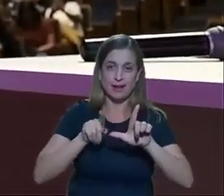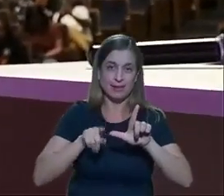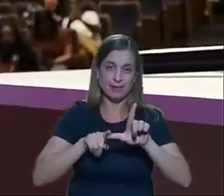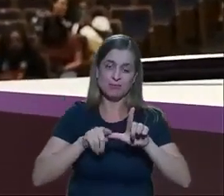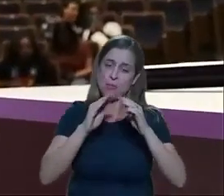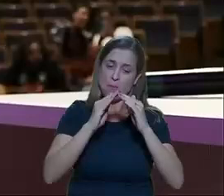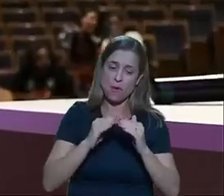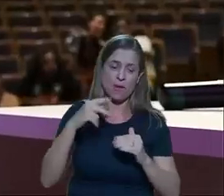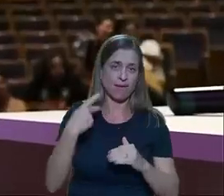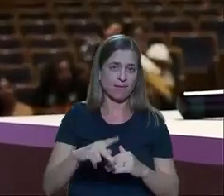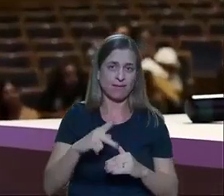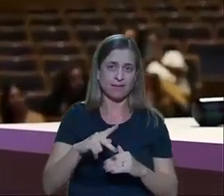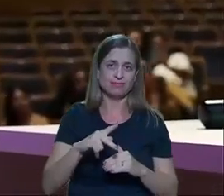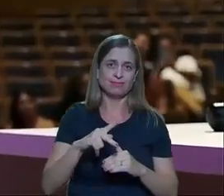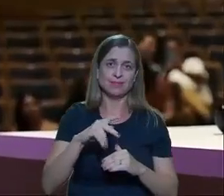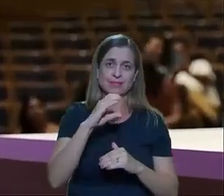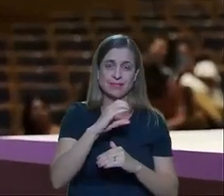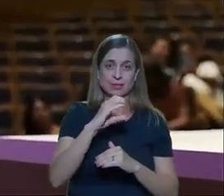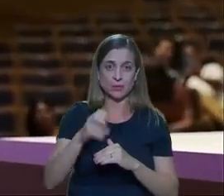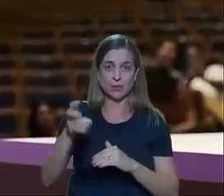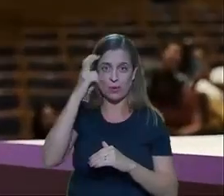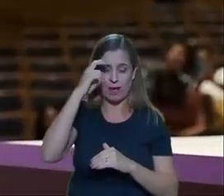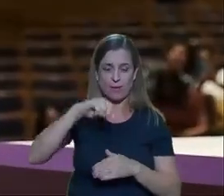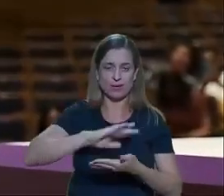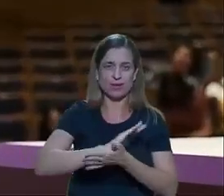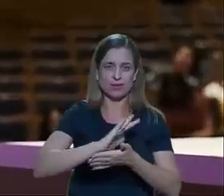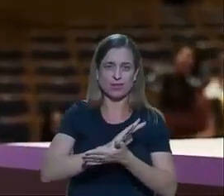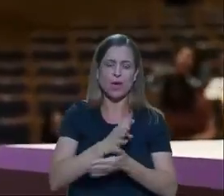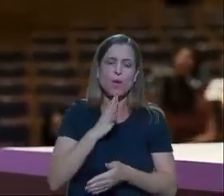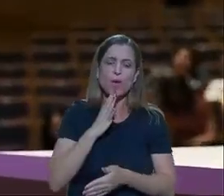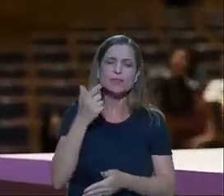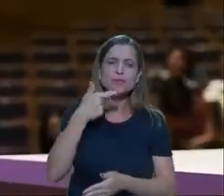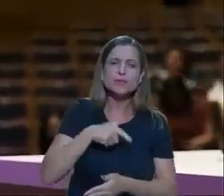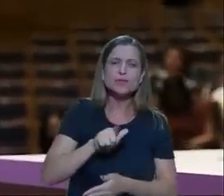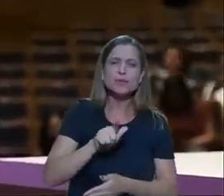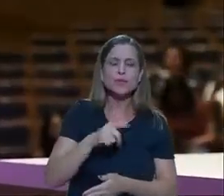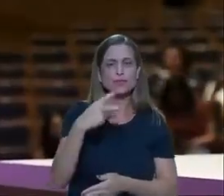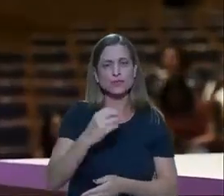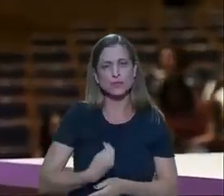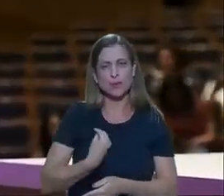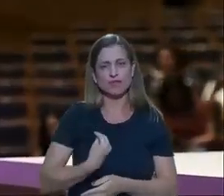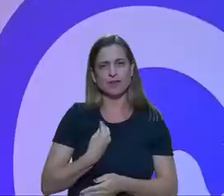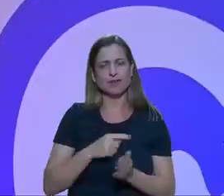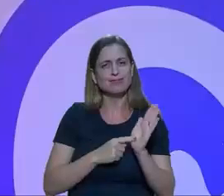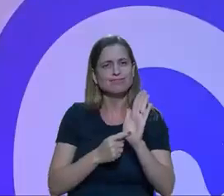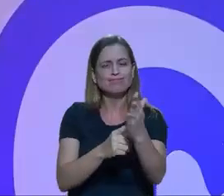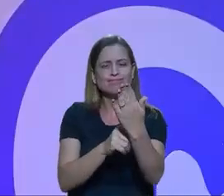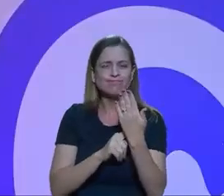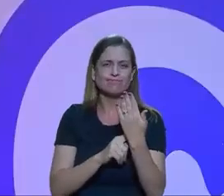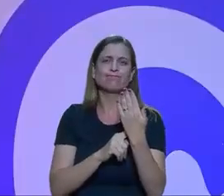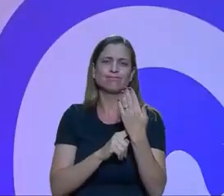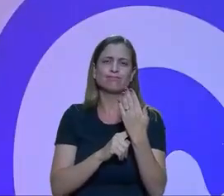Fabrício, no Centro Cultural do Uniaraxá, para reconhecer que sua vida é espelho, é